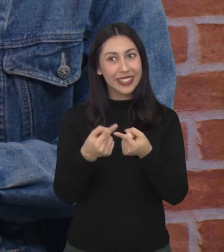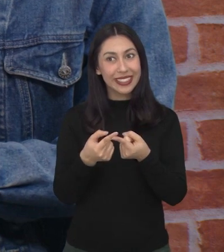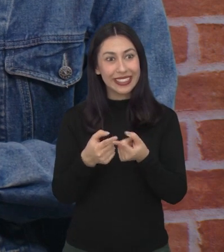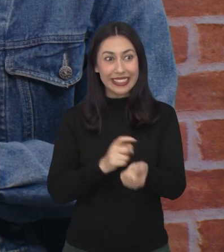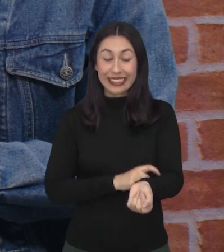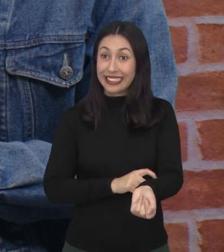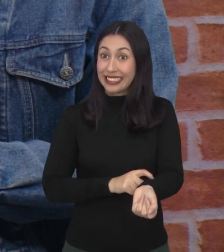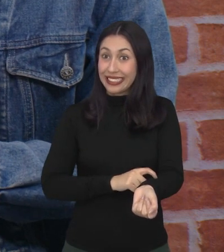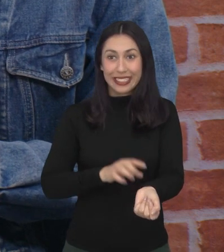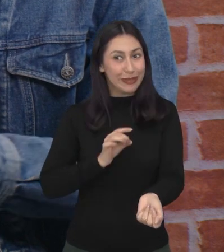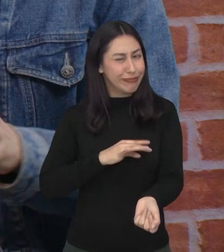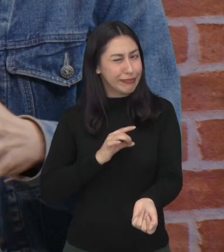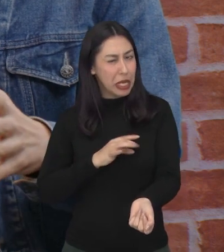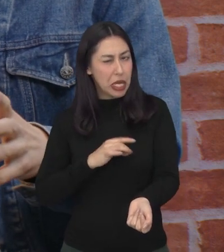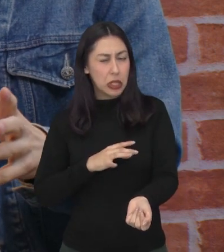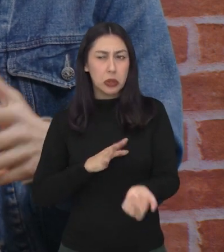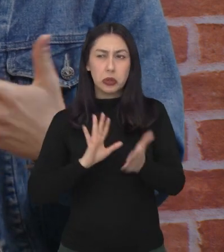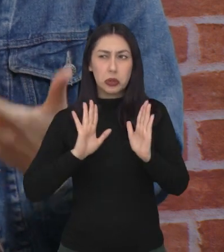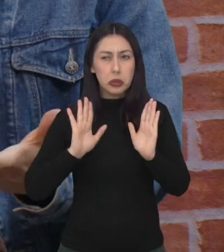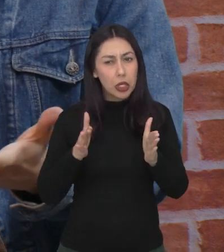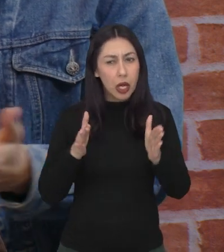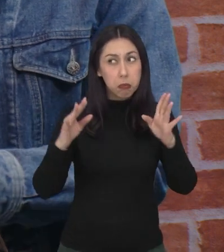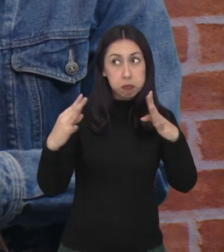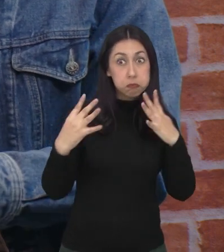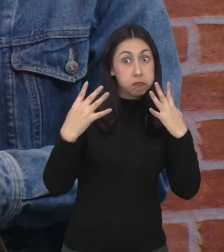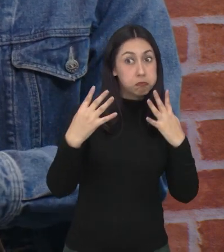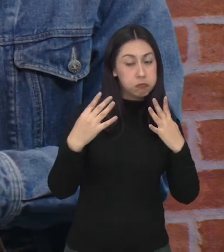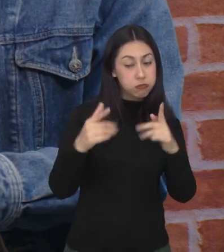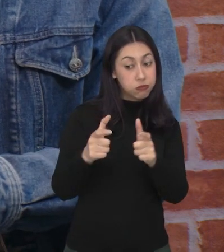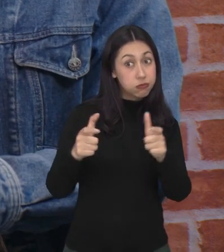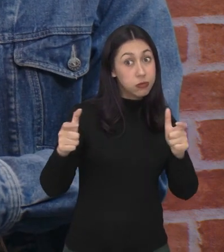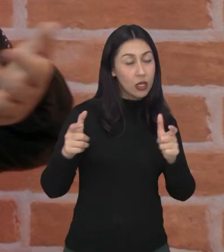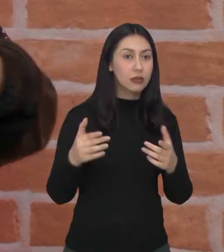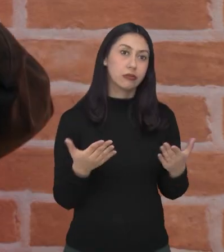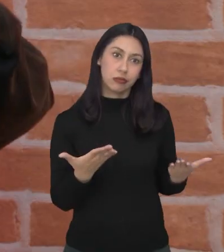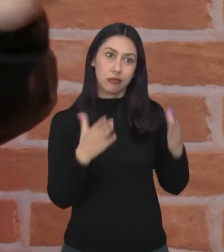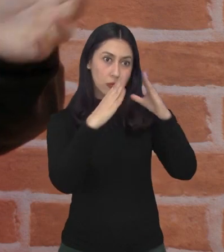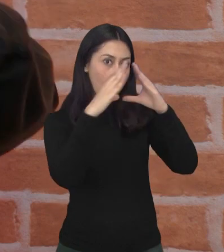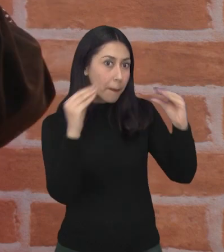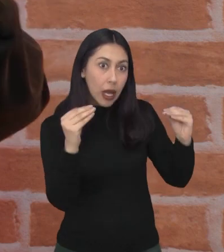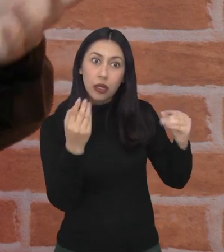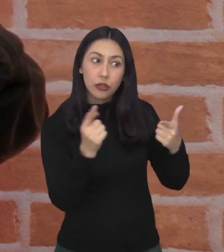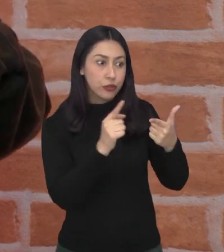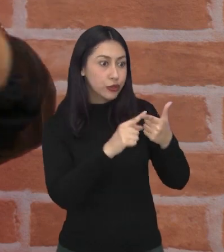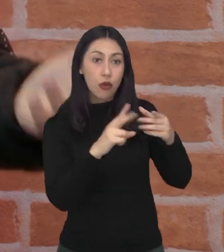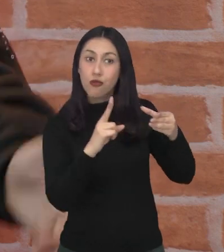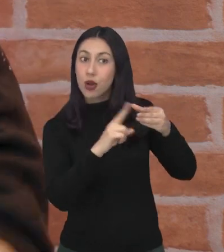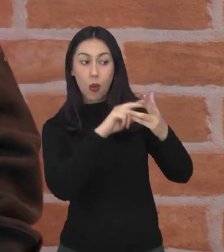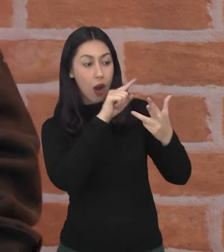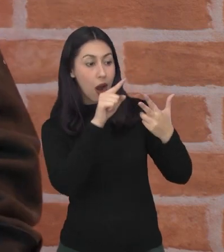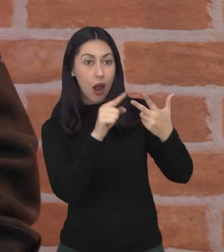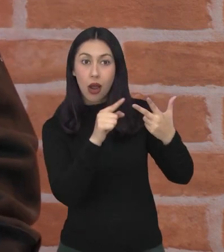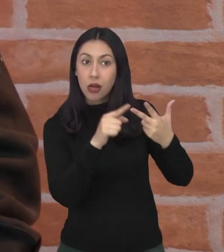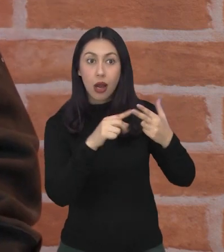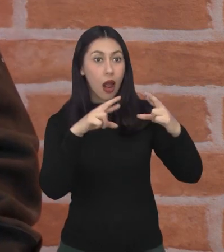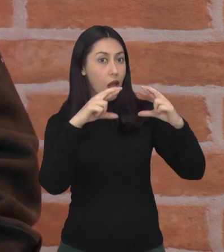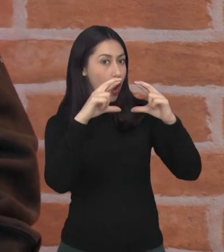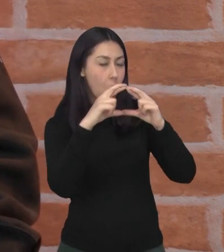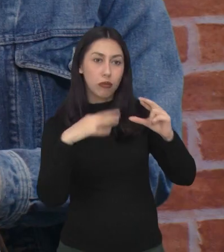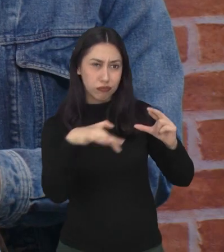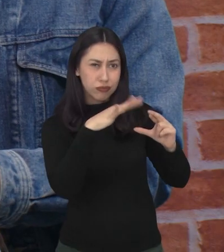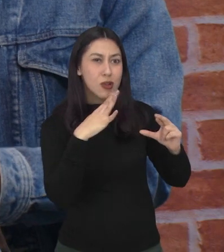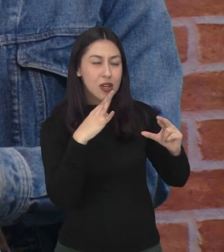saber o que estava legal, o que não estava, onde é que eu podia melhorar. Depois veio a experiência da TV, então tinha mais gente assistindo. Pode crer.